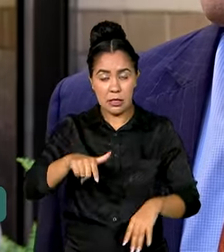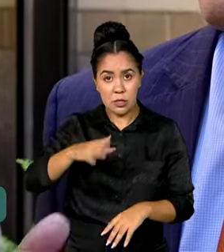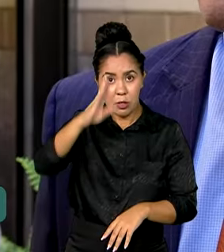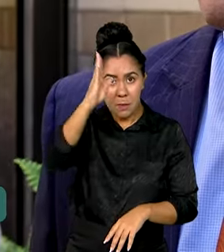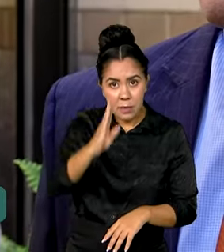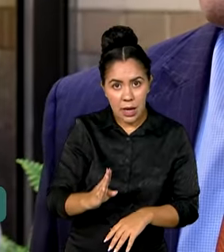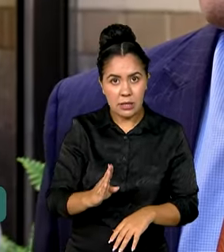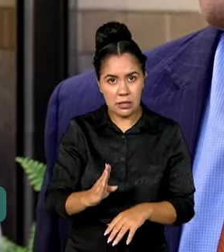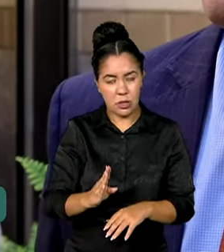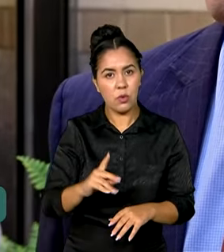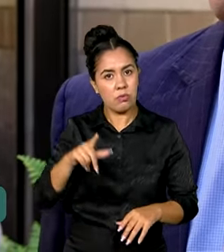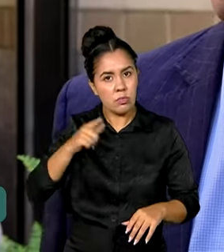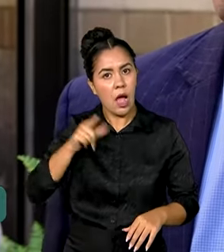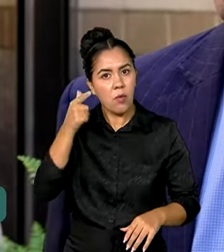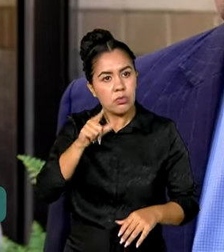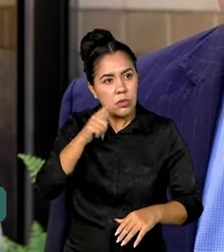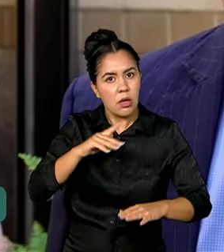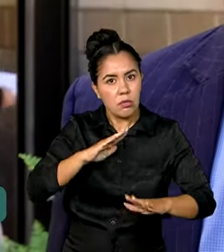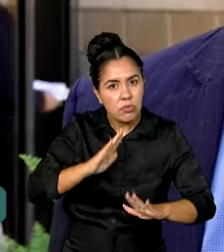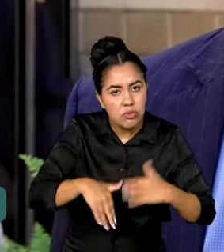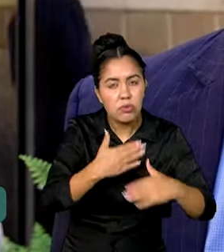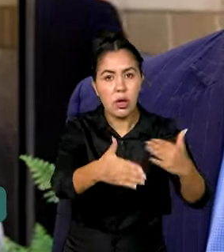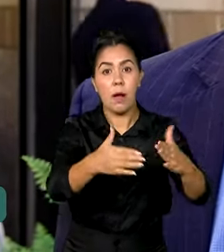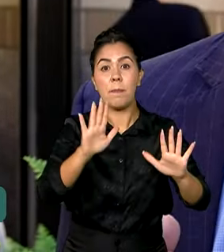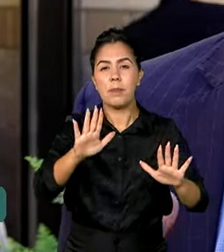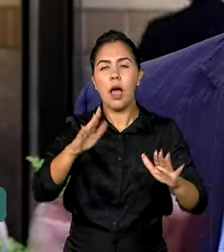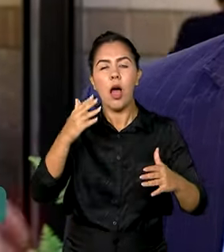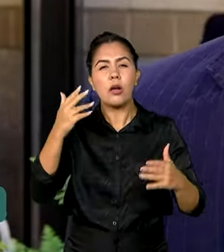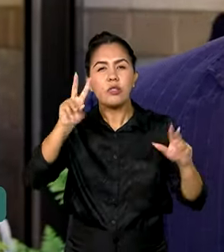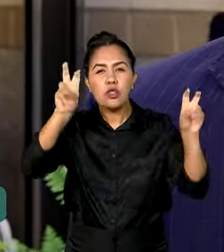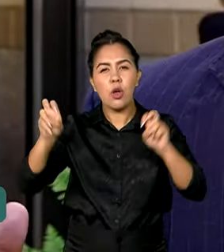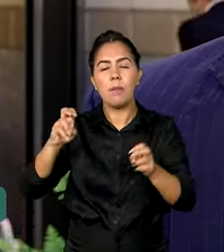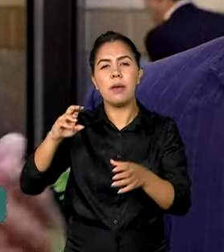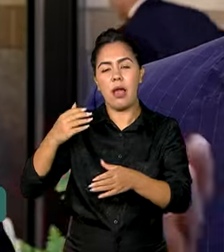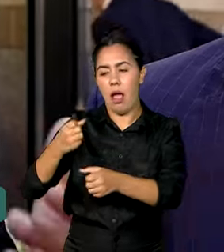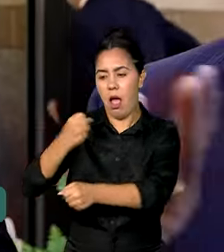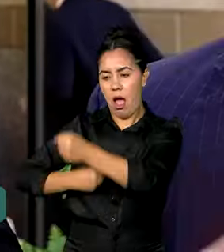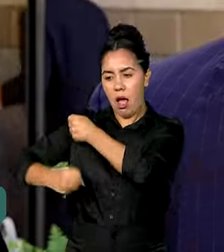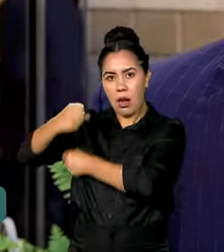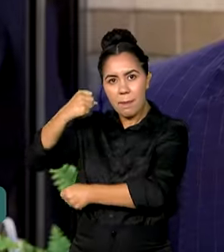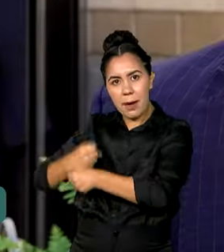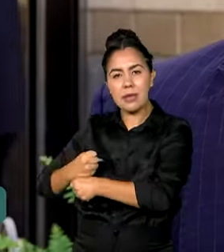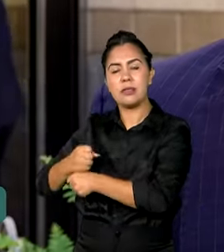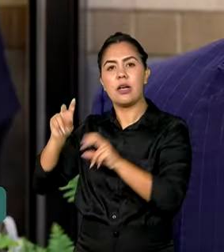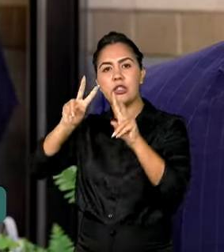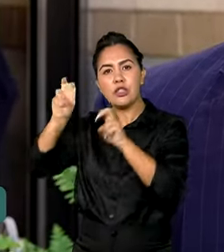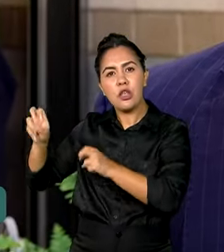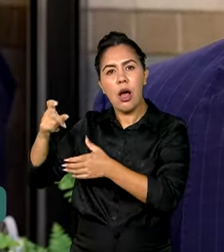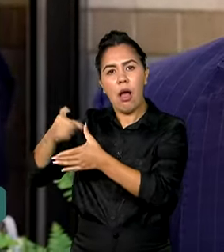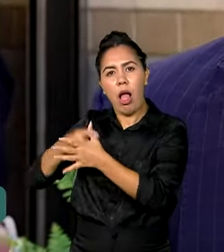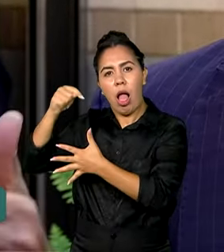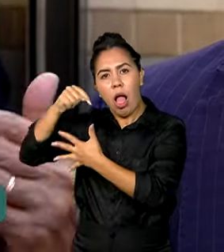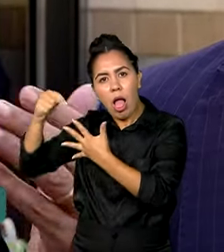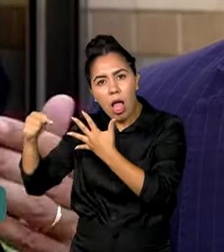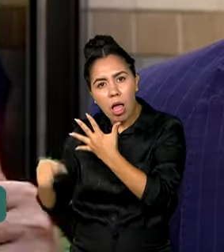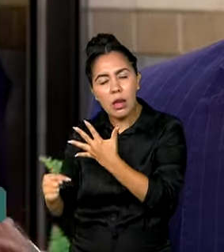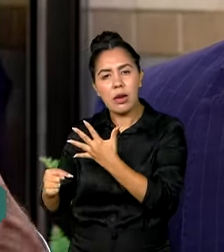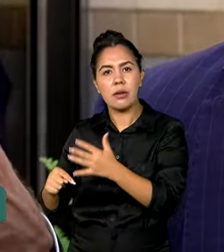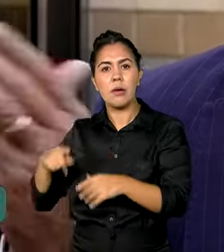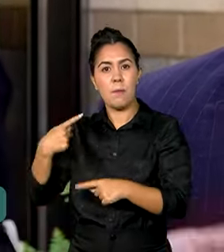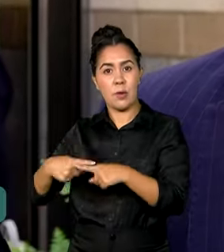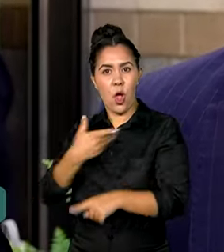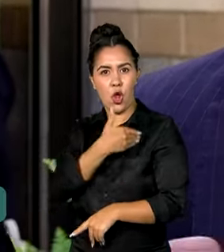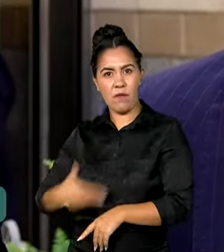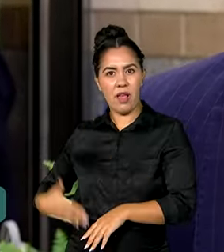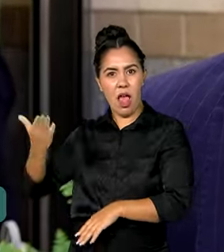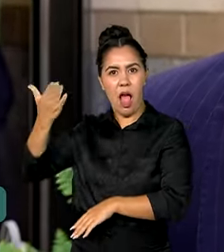estímulo fiscal. O déficit do ano passado, em função do pagamento do calote do governo anterior,